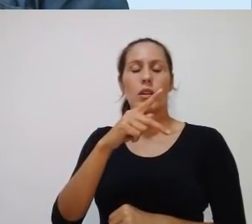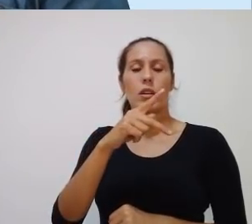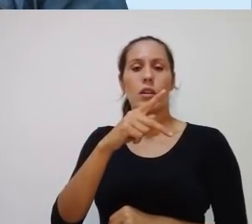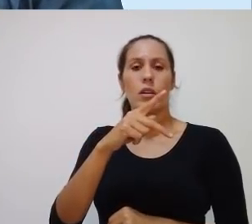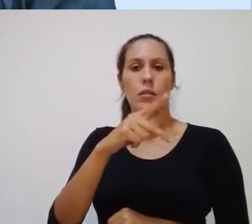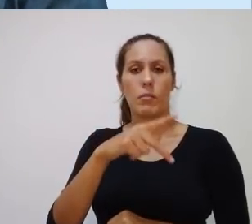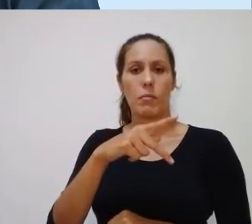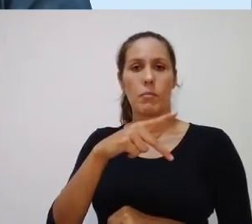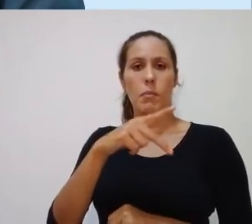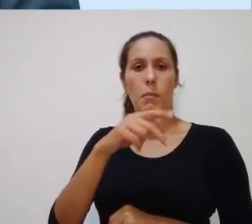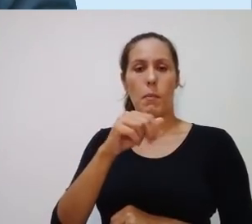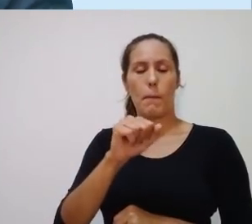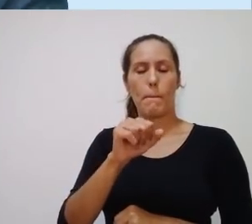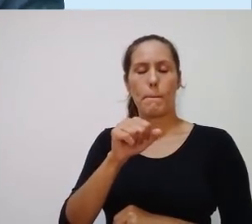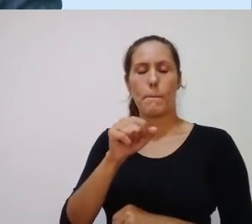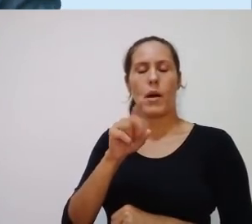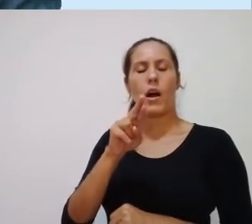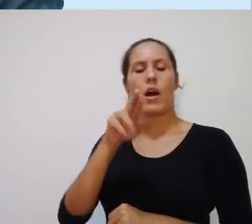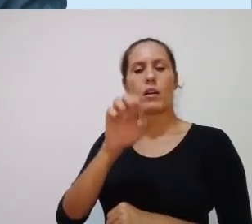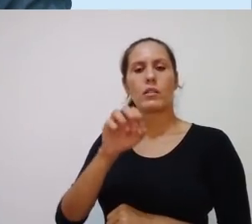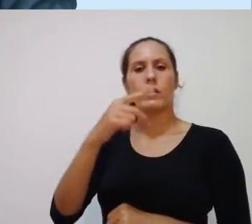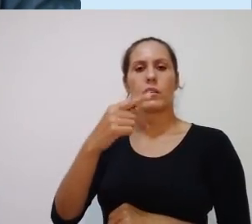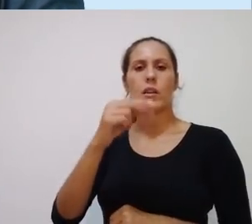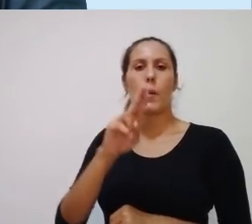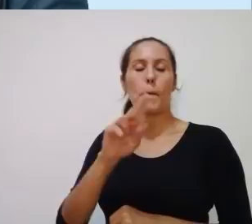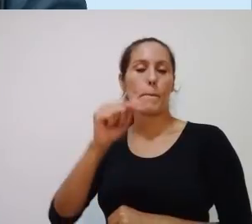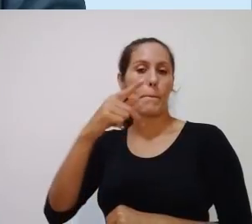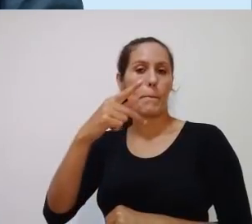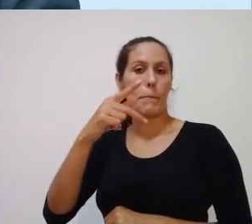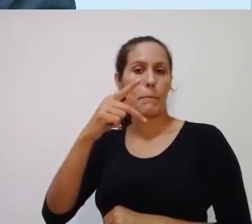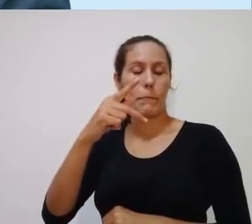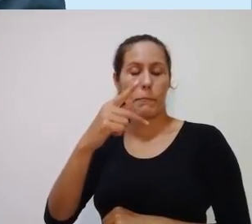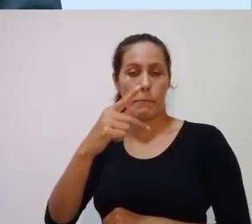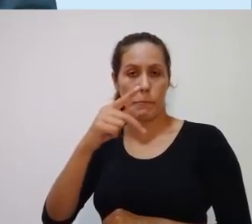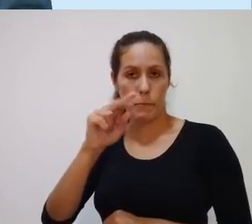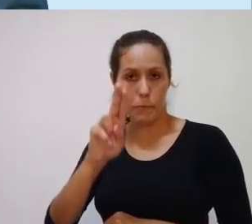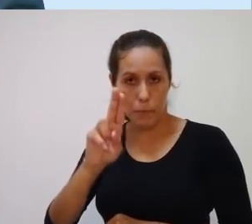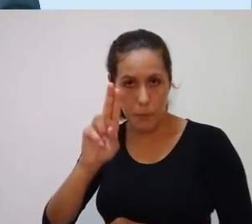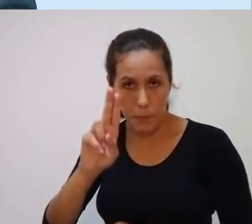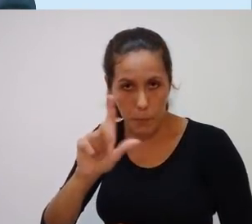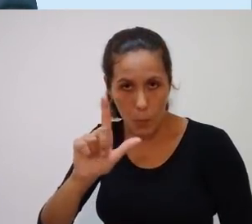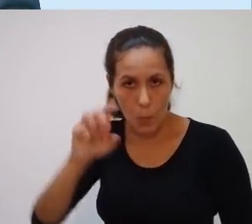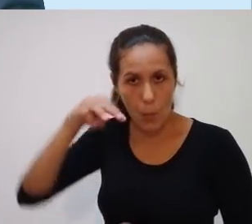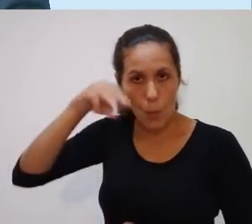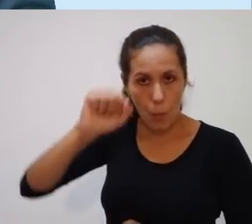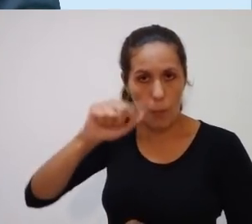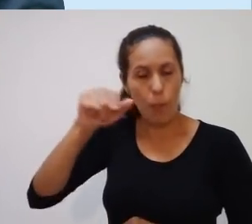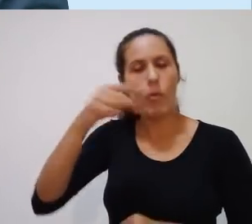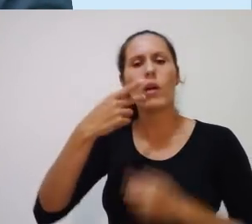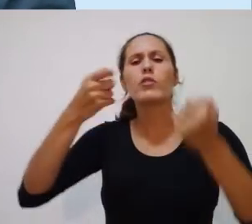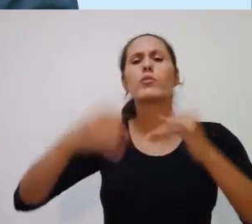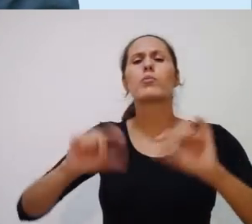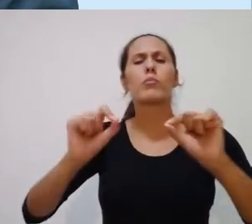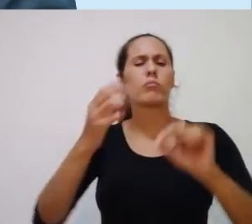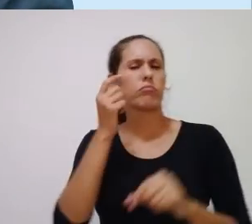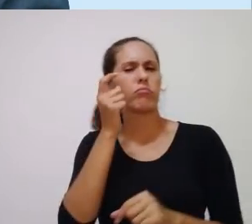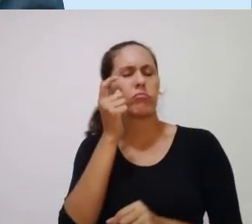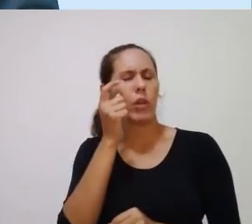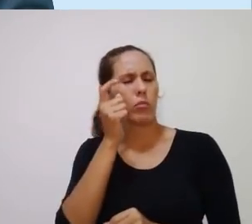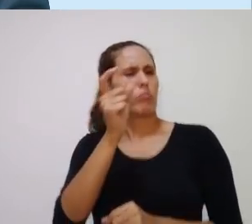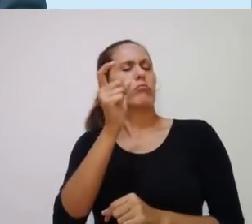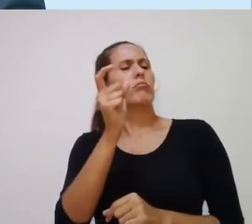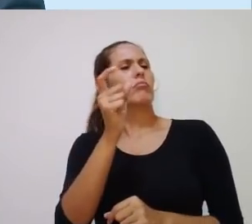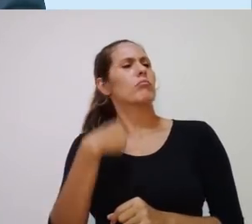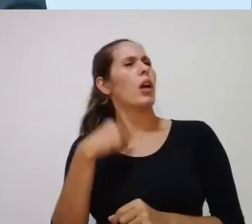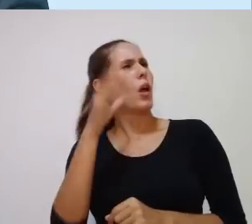ao nome do Padre Pullman, o professor Miranda ele apresentou uma certa emoção ao falar sobre o fato, e aquilo me deixou curioso. Poxa,